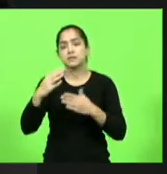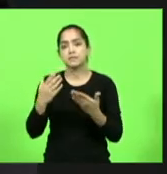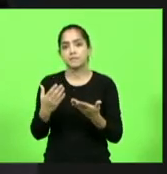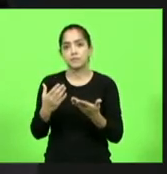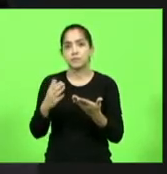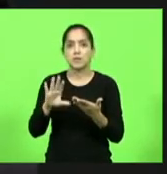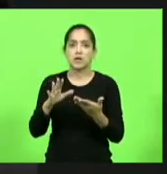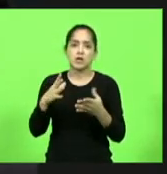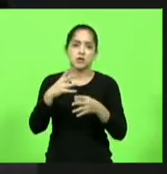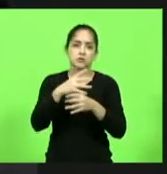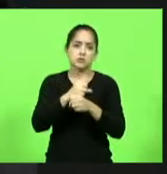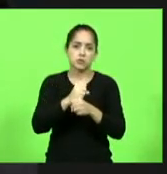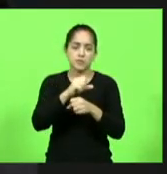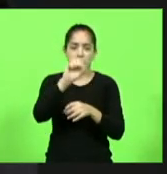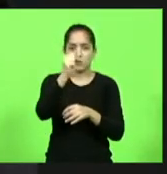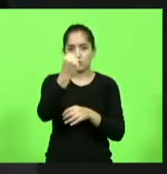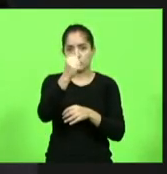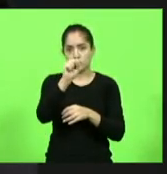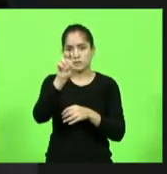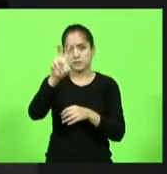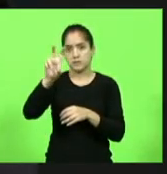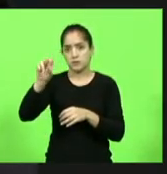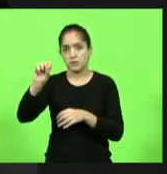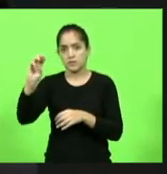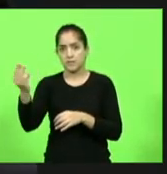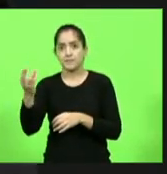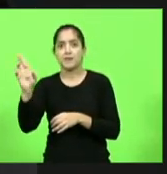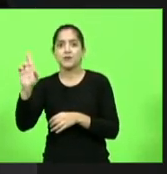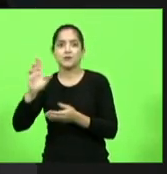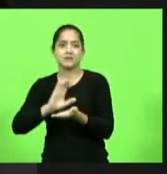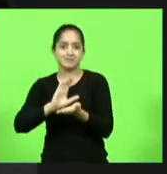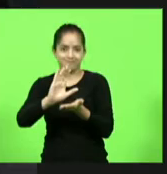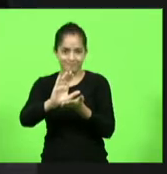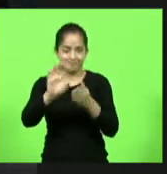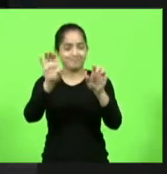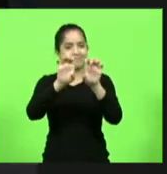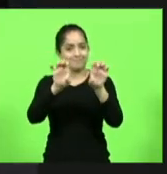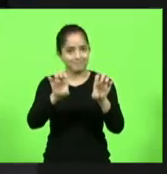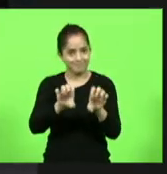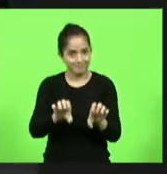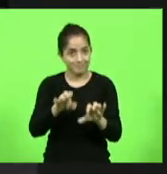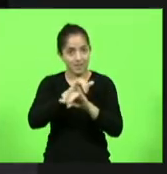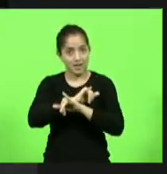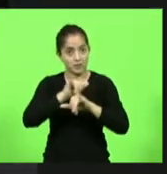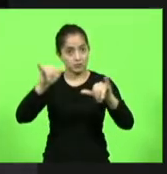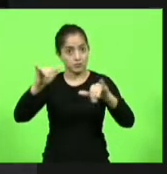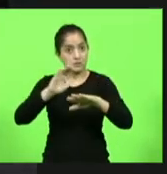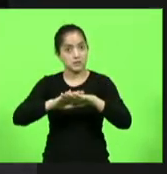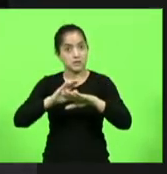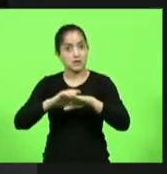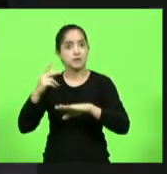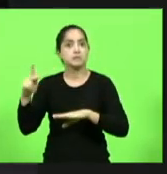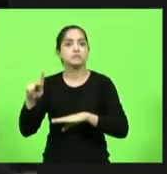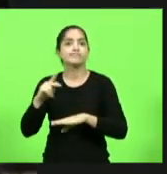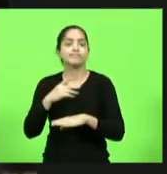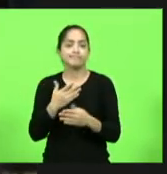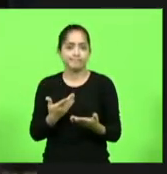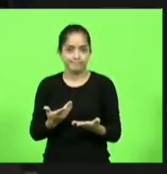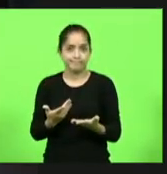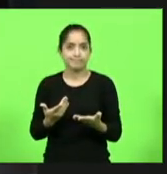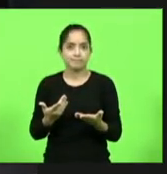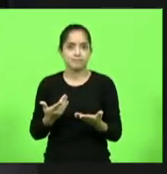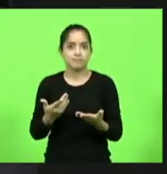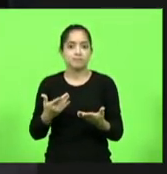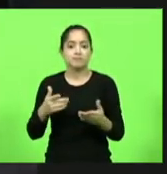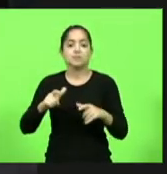850 milhões em investimentos para infraestrutura anunciados pelo governador. E de onde vai